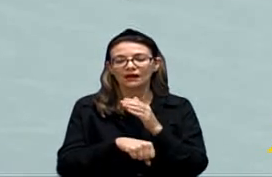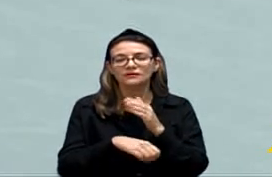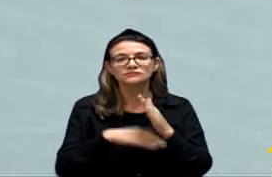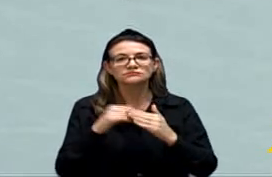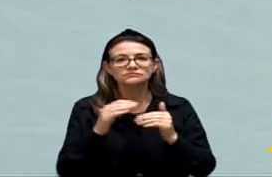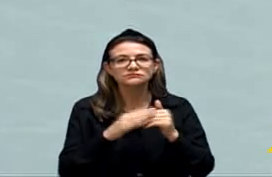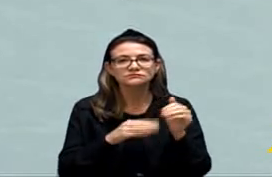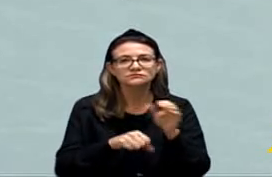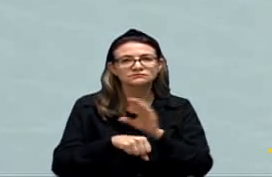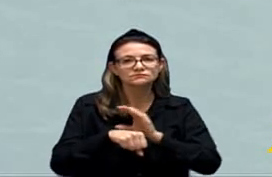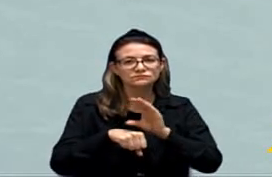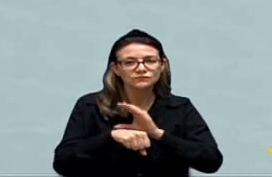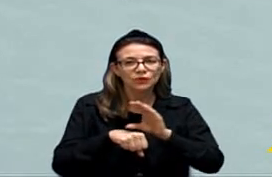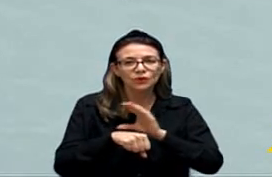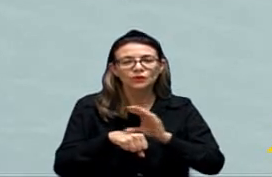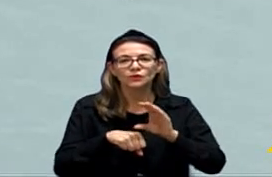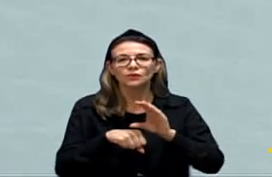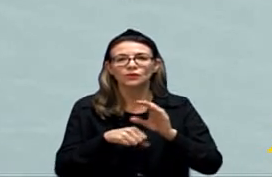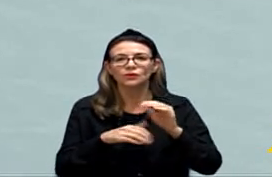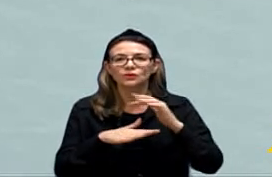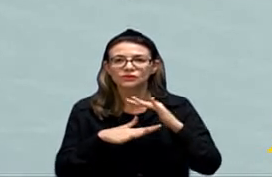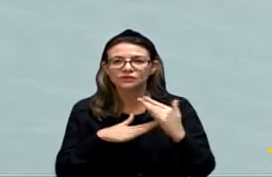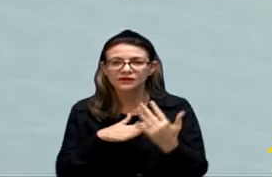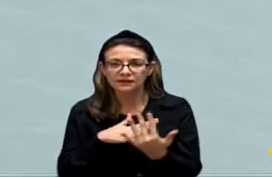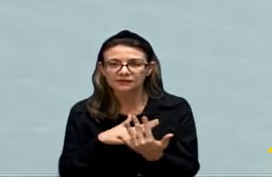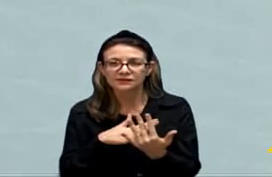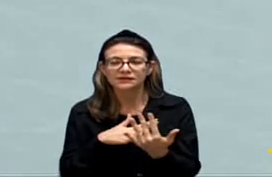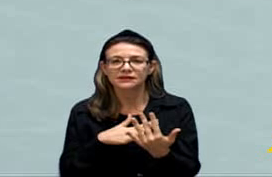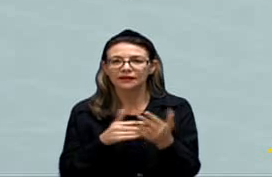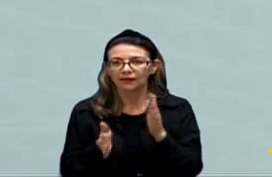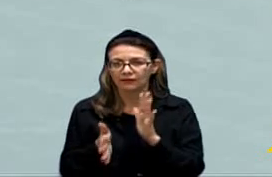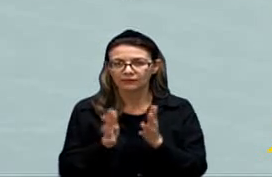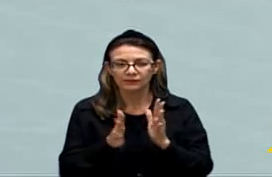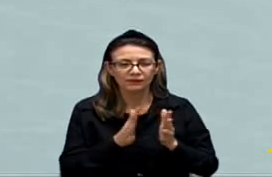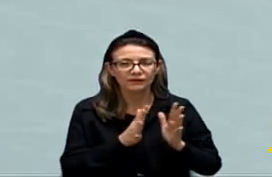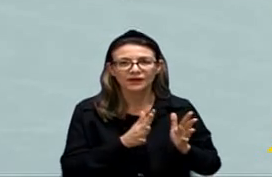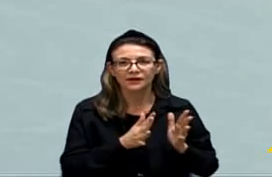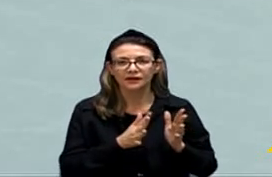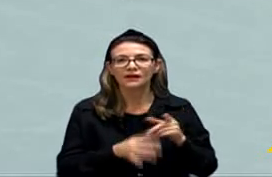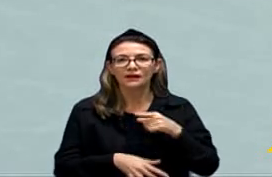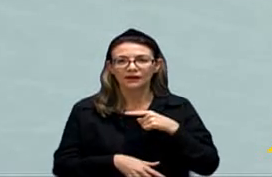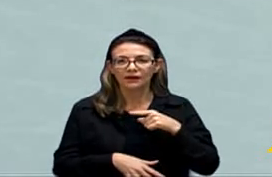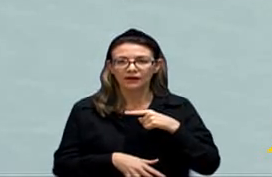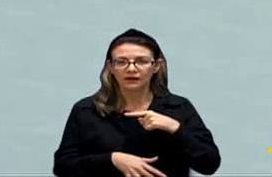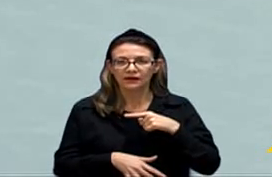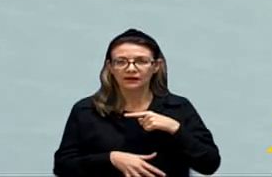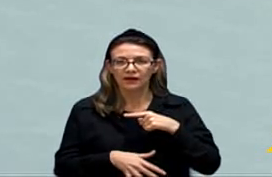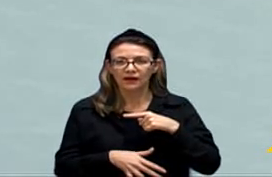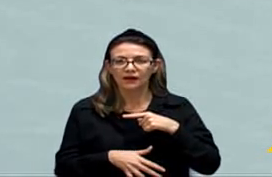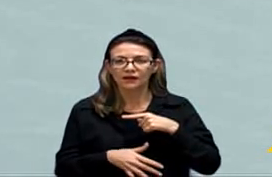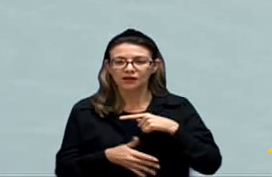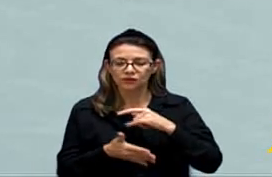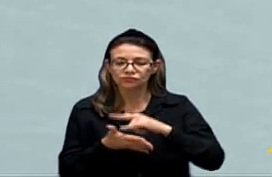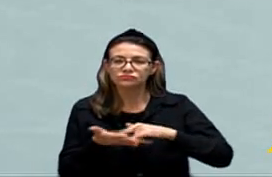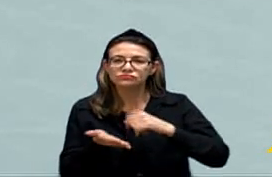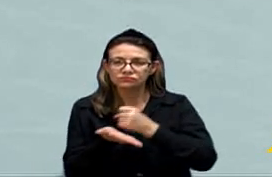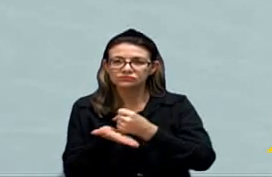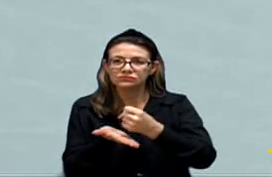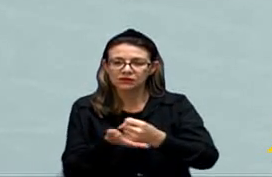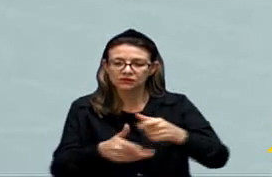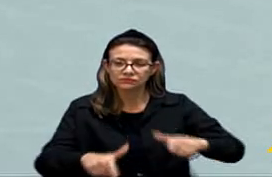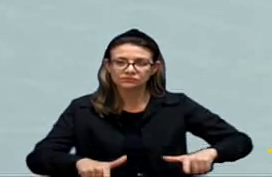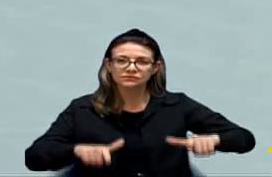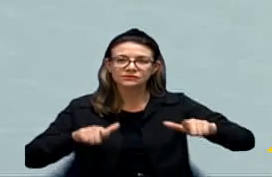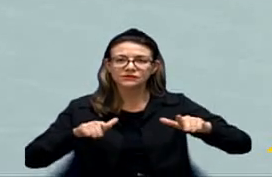sinais e no artigo 2º coloca a capacitação em Libras comprovada através de certificado